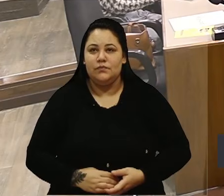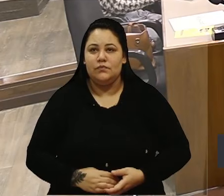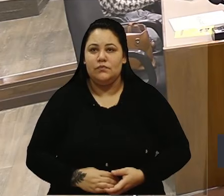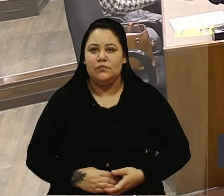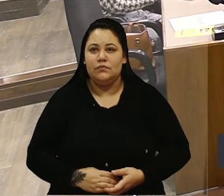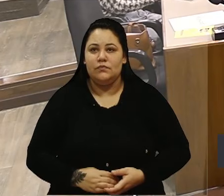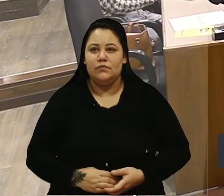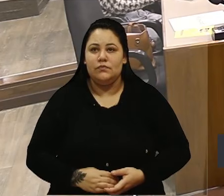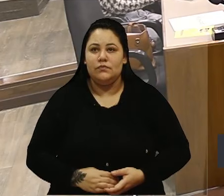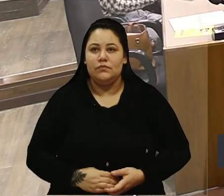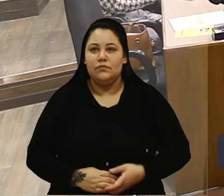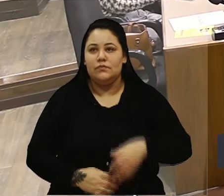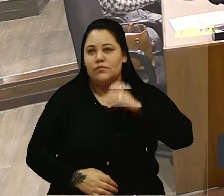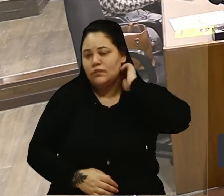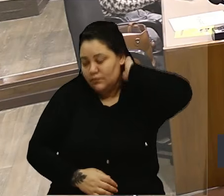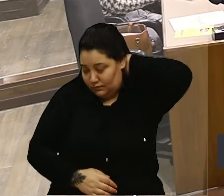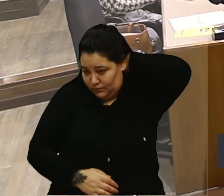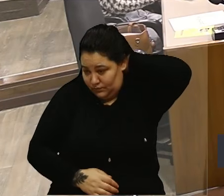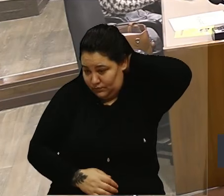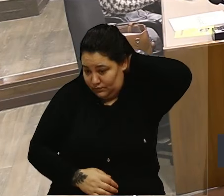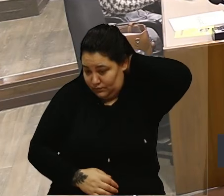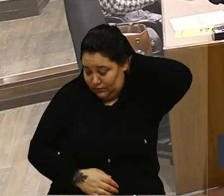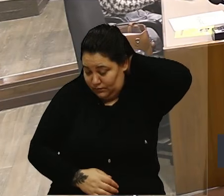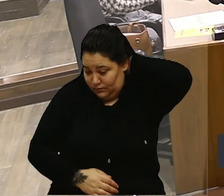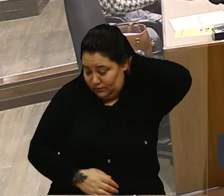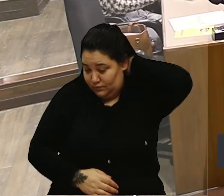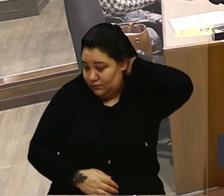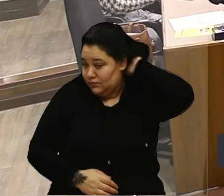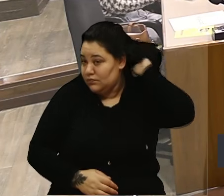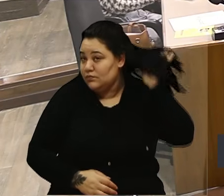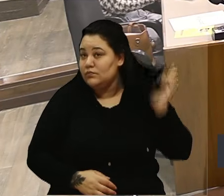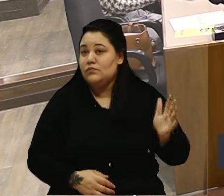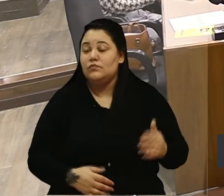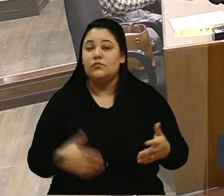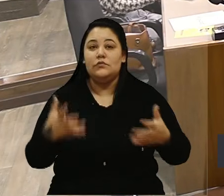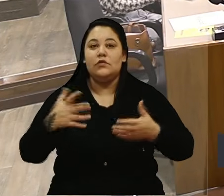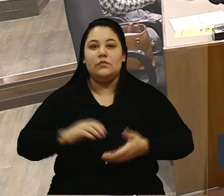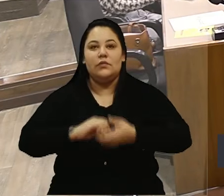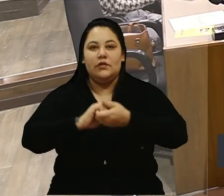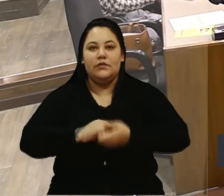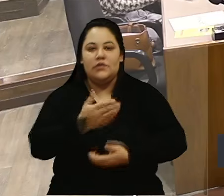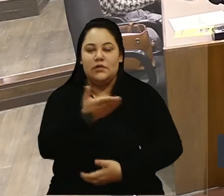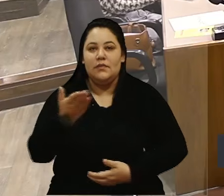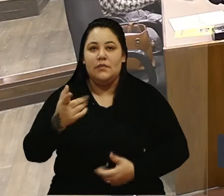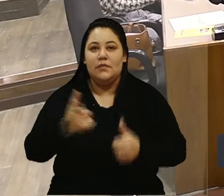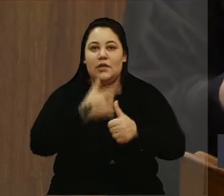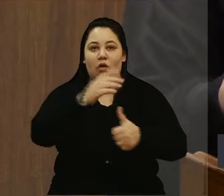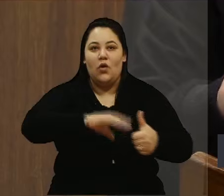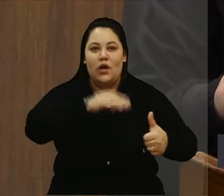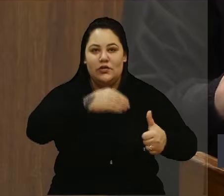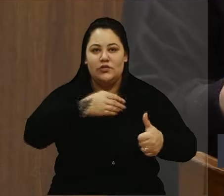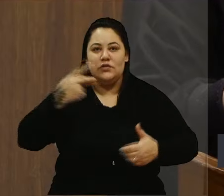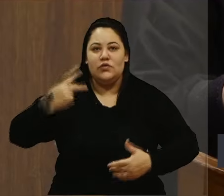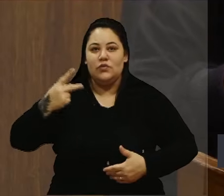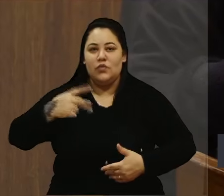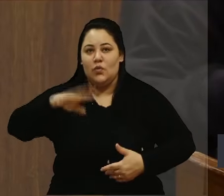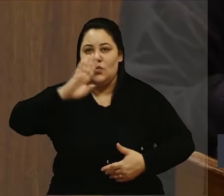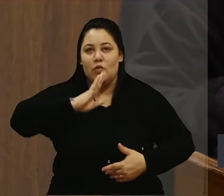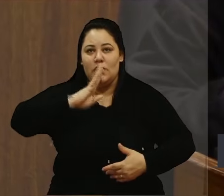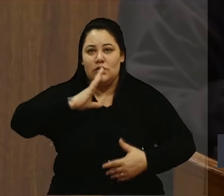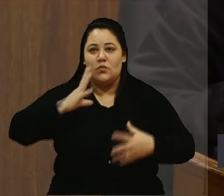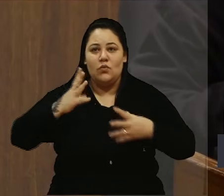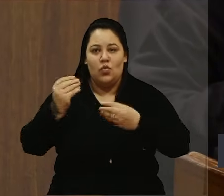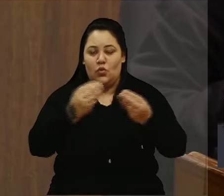Vai lá, vereador Cláudio. Eu queria cumprimentar o senhor, primeiro pela coragem, segundo pelo conhecimento que o senhor tem da área, e eu queria relatar que a gente vê índices de